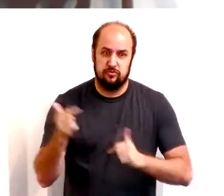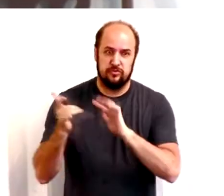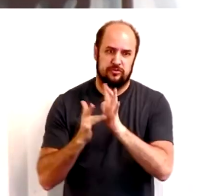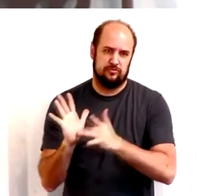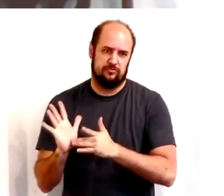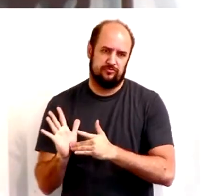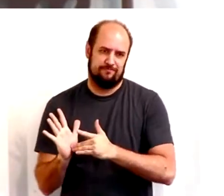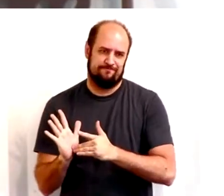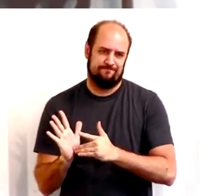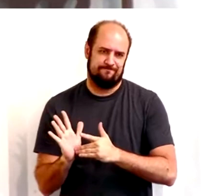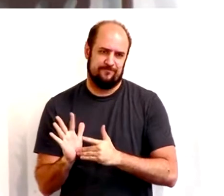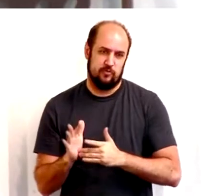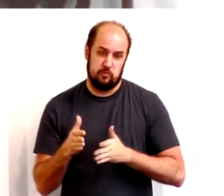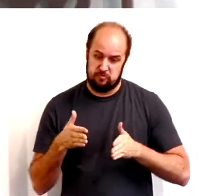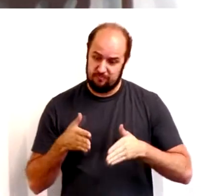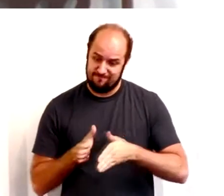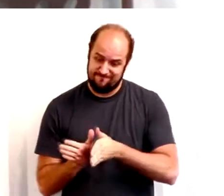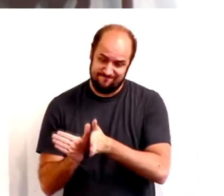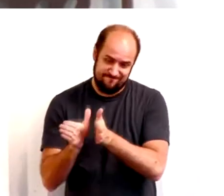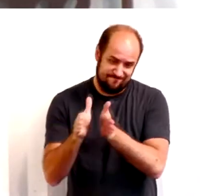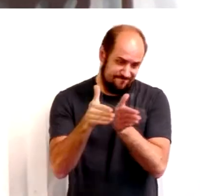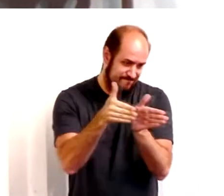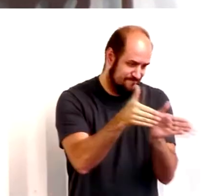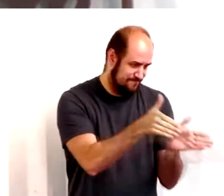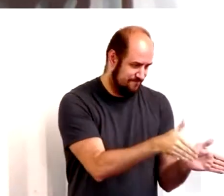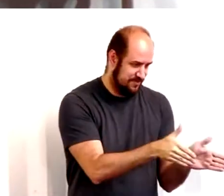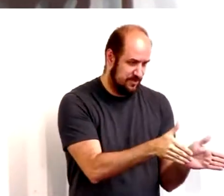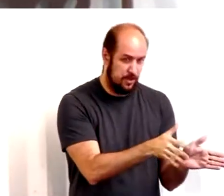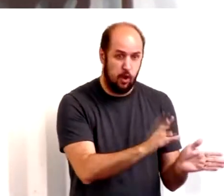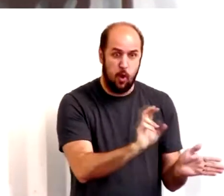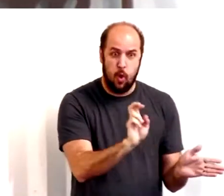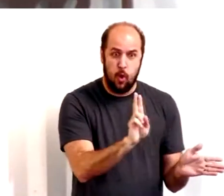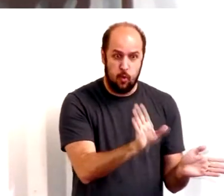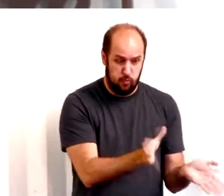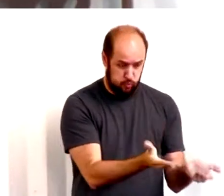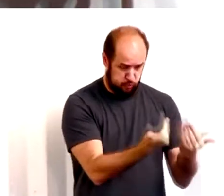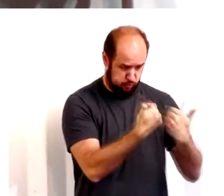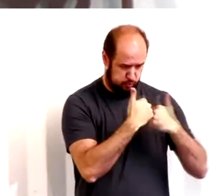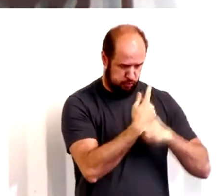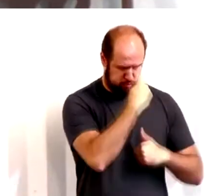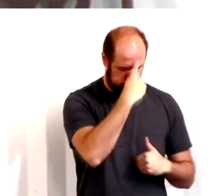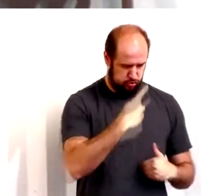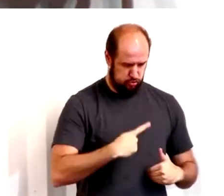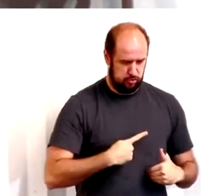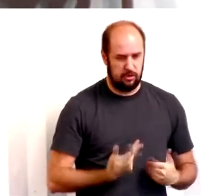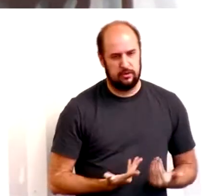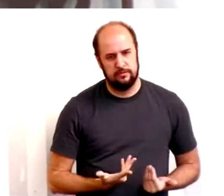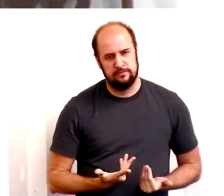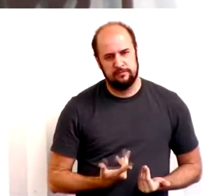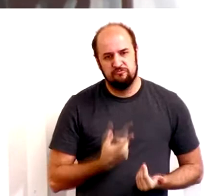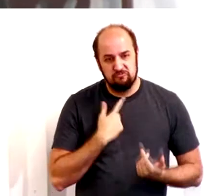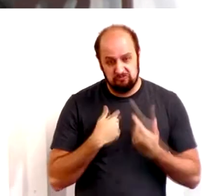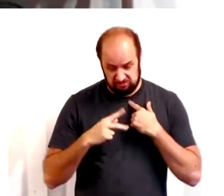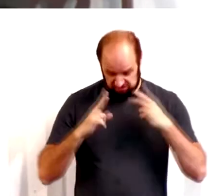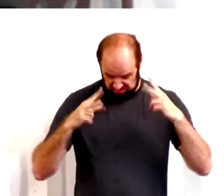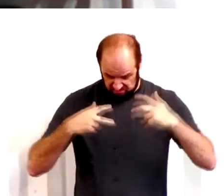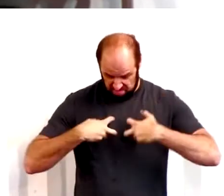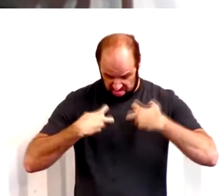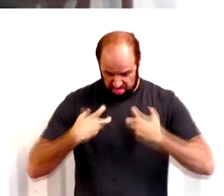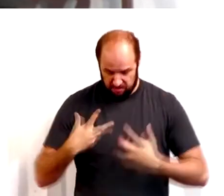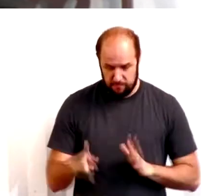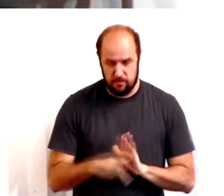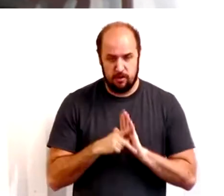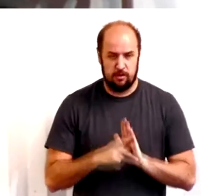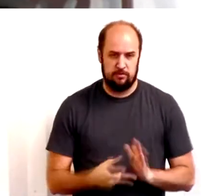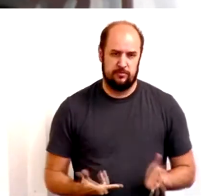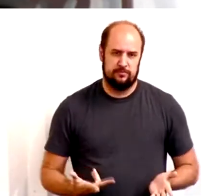apontam para o seu ego, que deseja e impõe